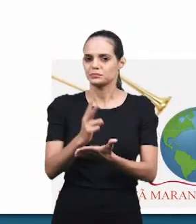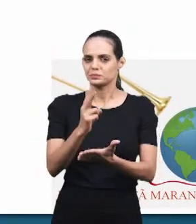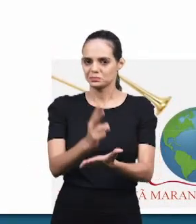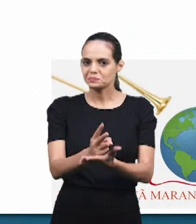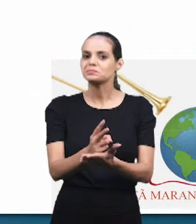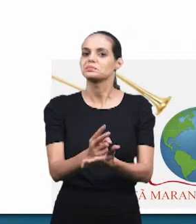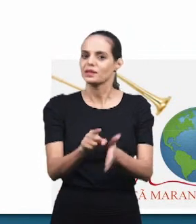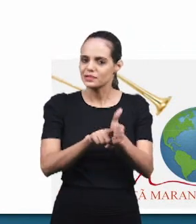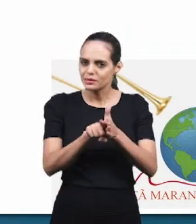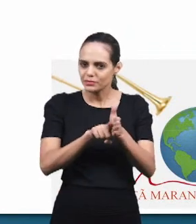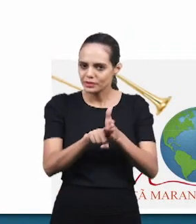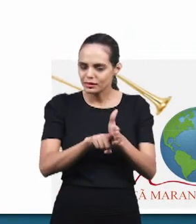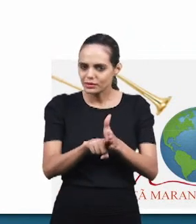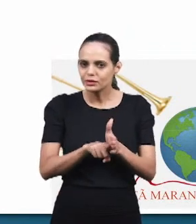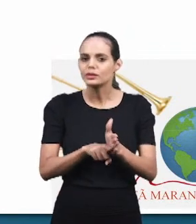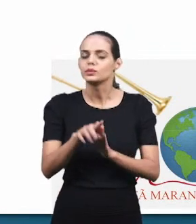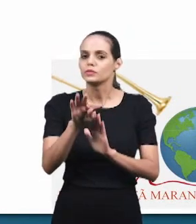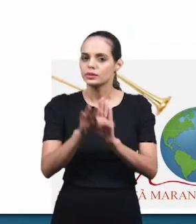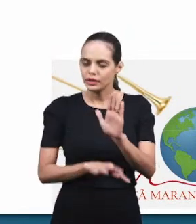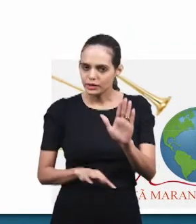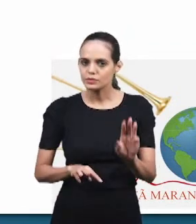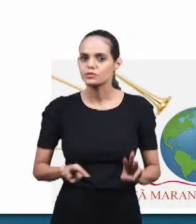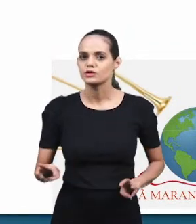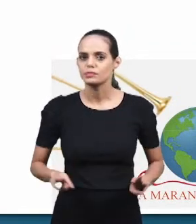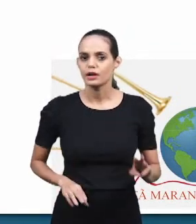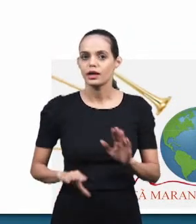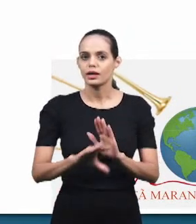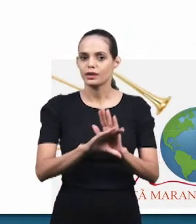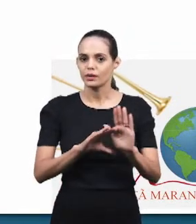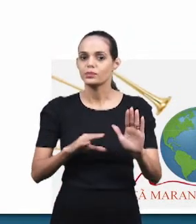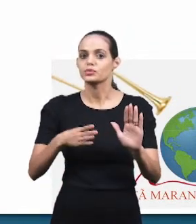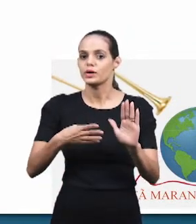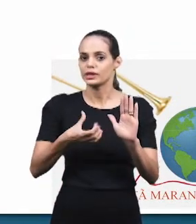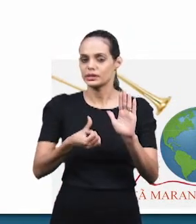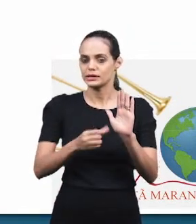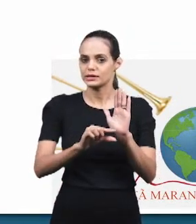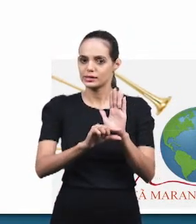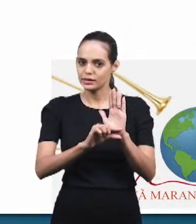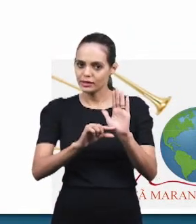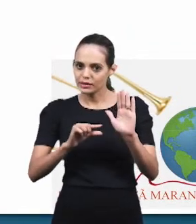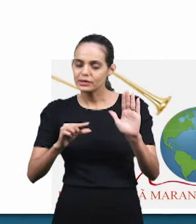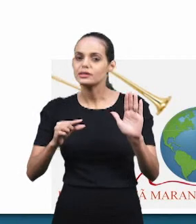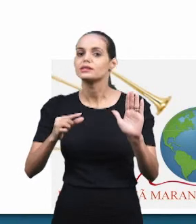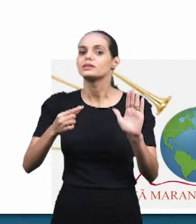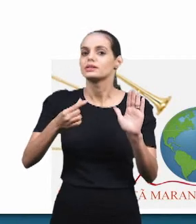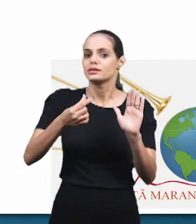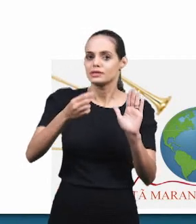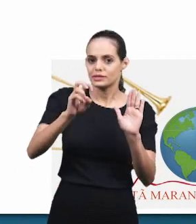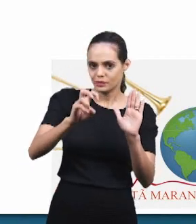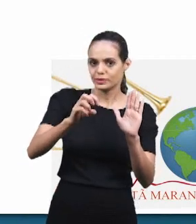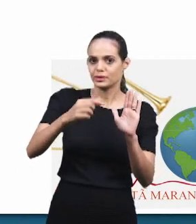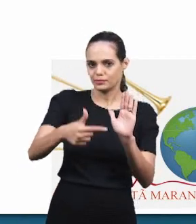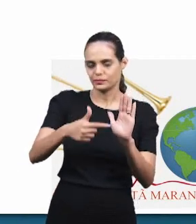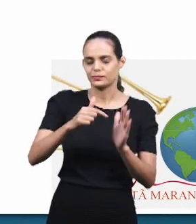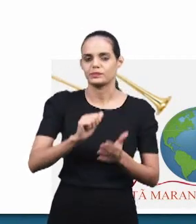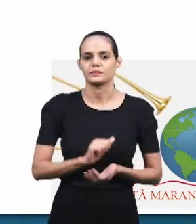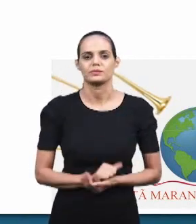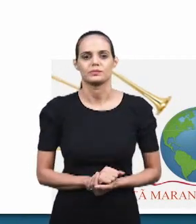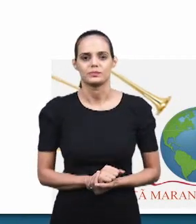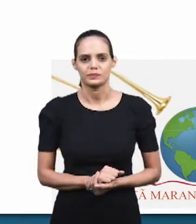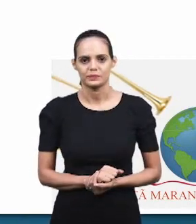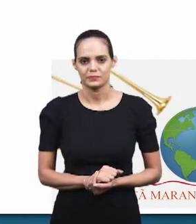texto de Marcos, capítulo 10, versos 46 a 52, responde. Então vem a terceira pergunta. O cego usou